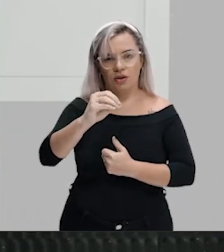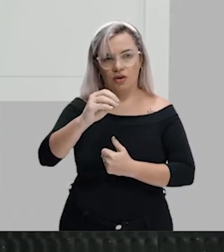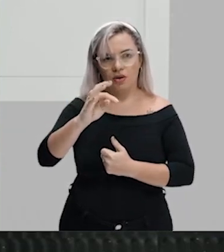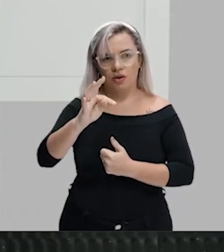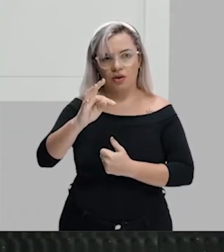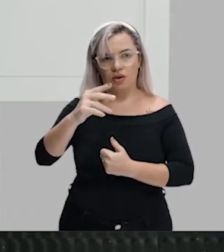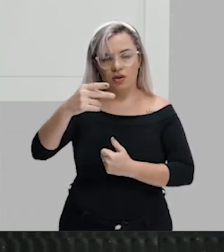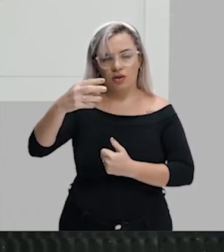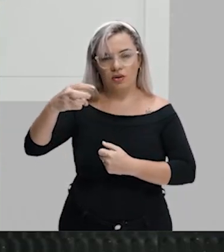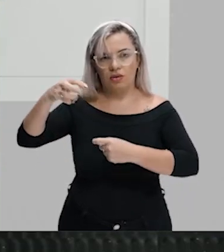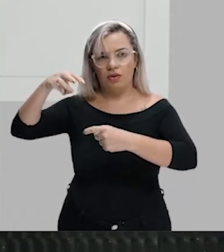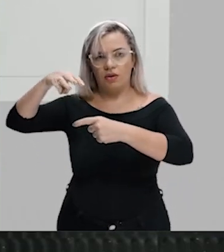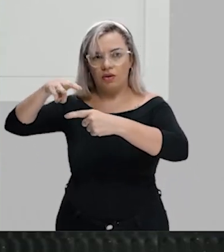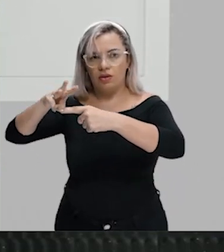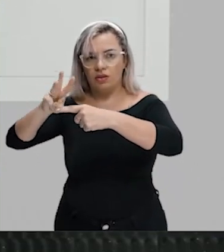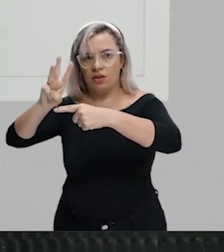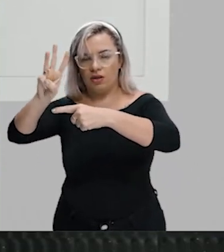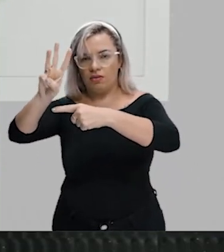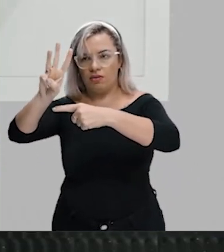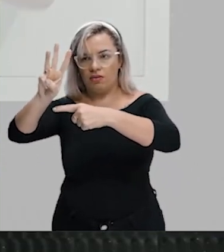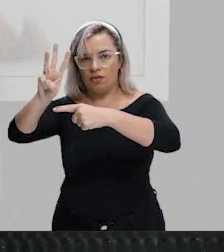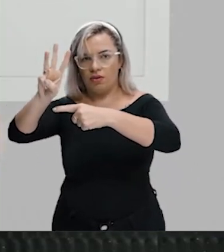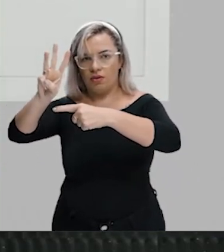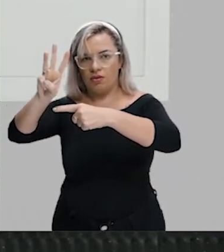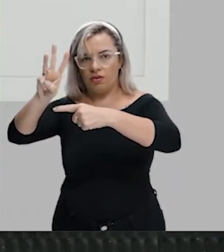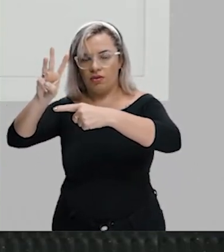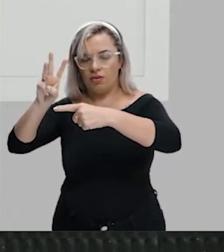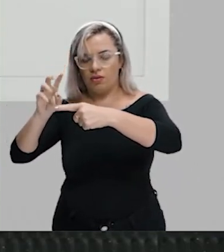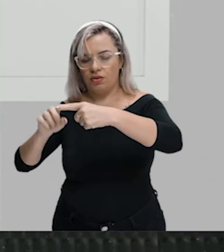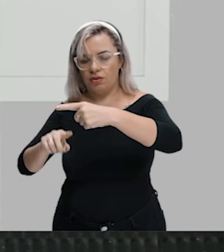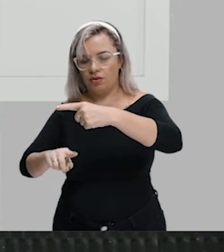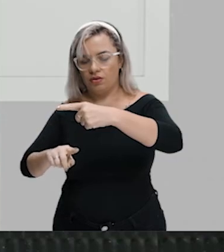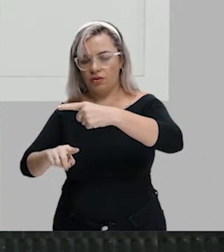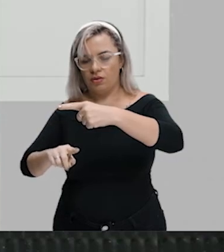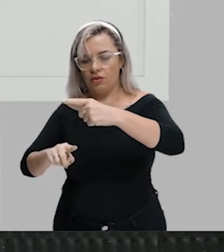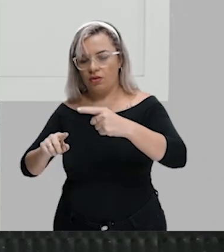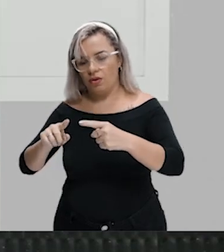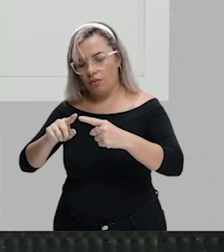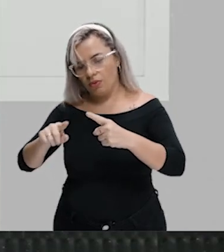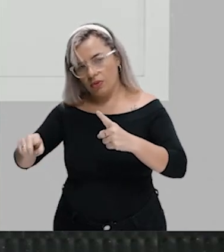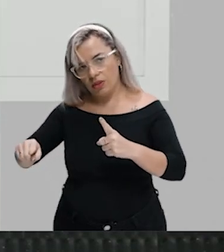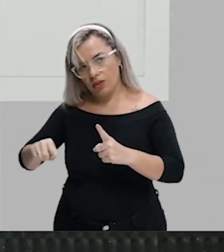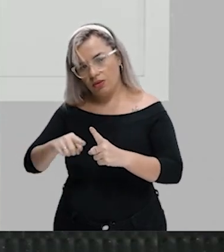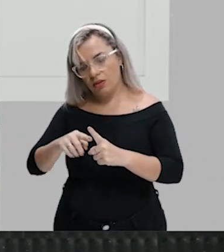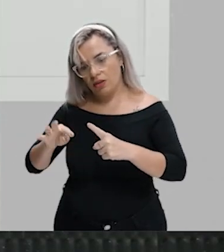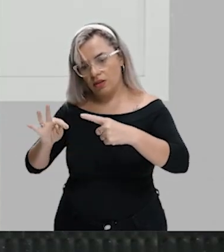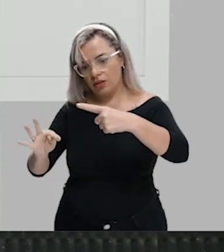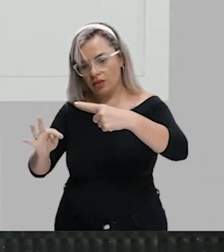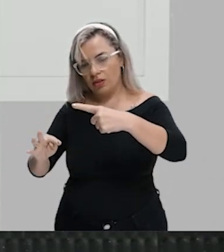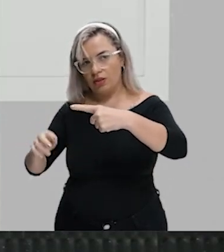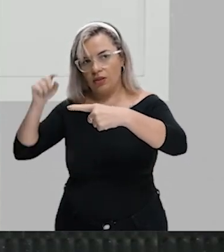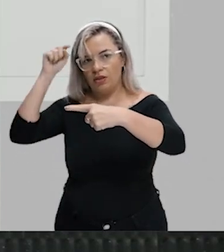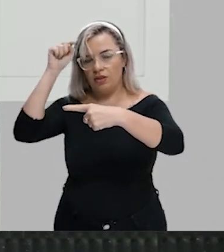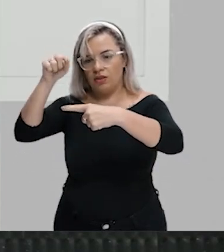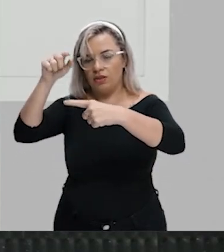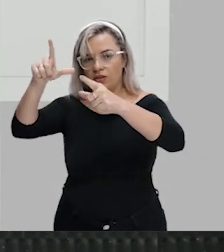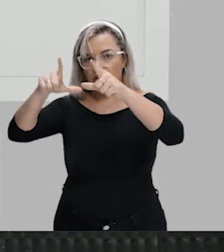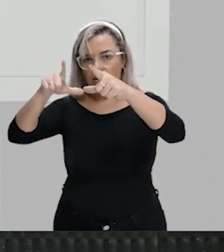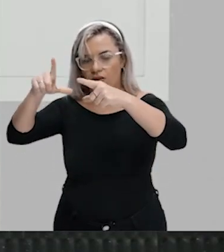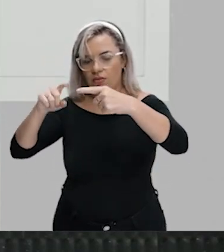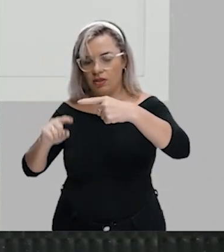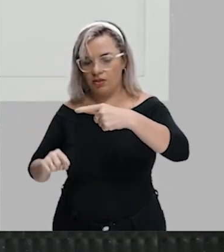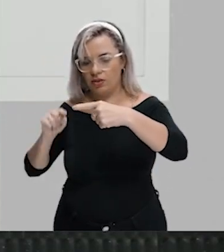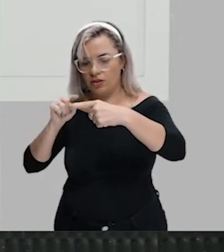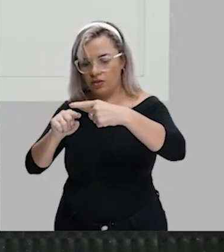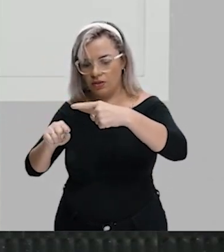pelo tempo, certo? Ou trabalho dividido pelo período, ok? Por tempo ou por